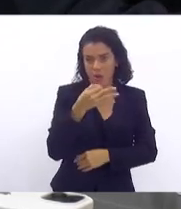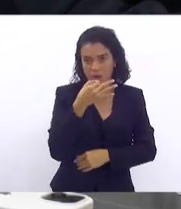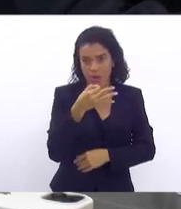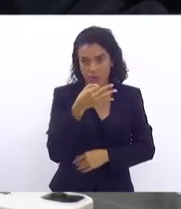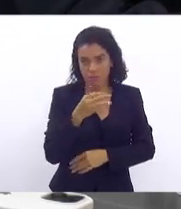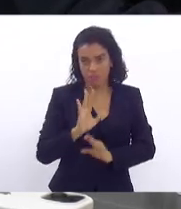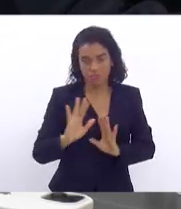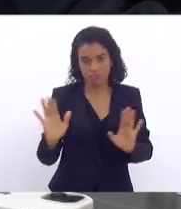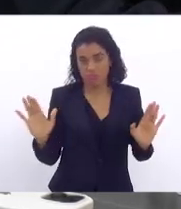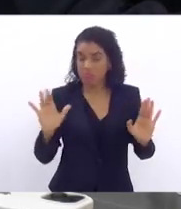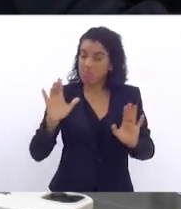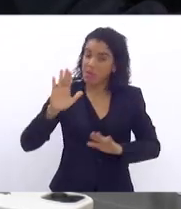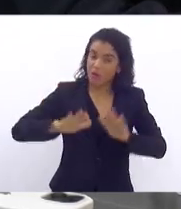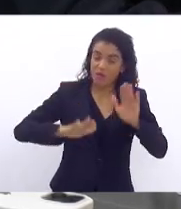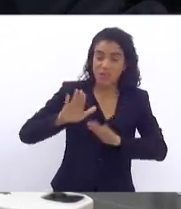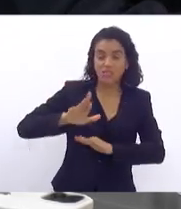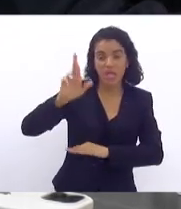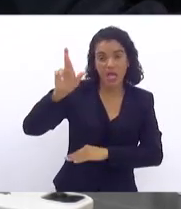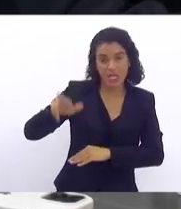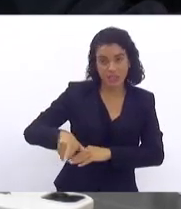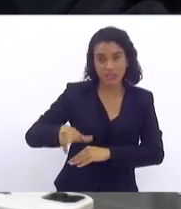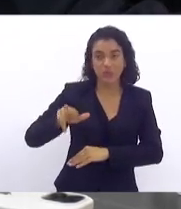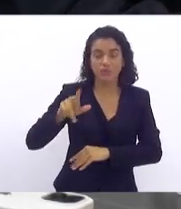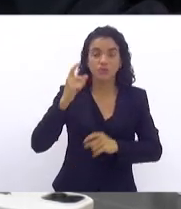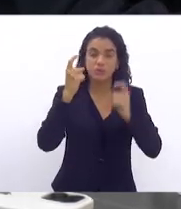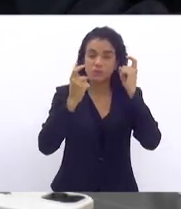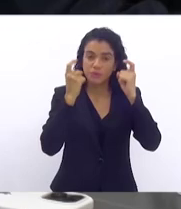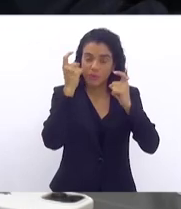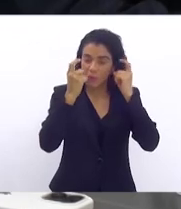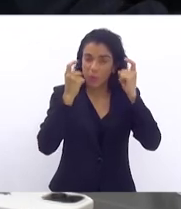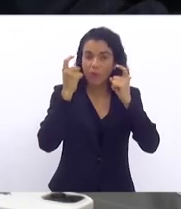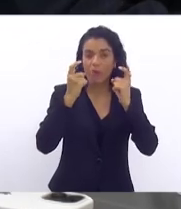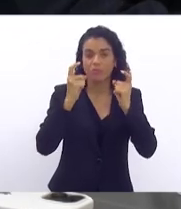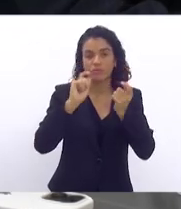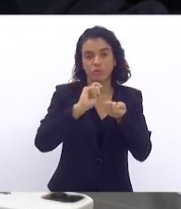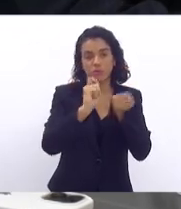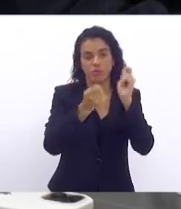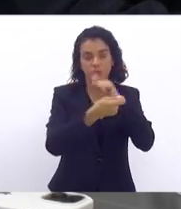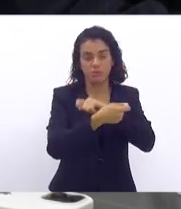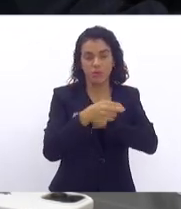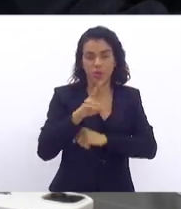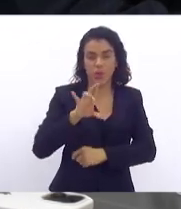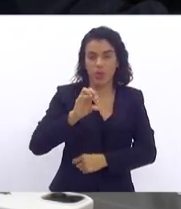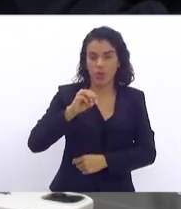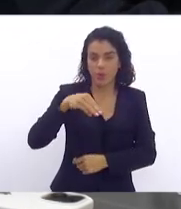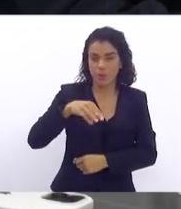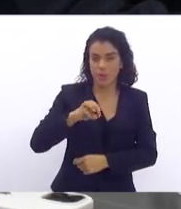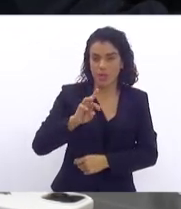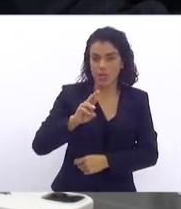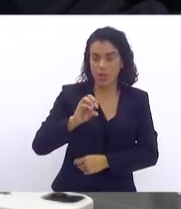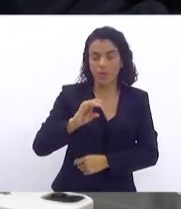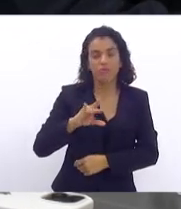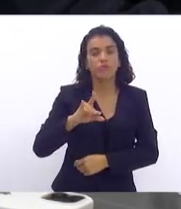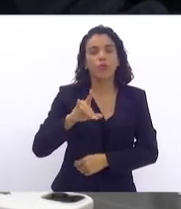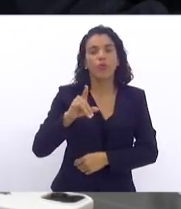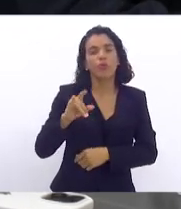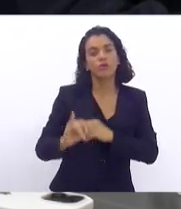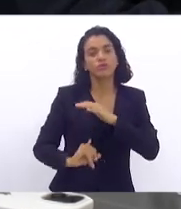Excelência tenha razão com as suas preocupações de tornar o Rio Metrópole um órgão executivo,